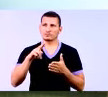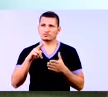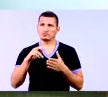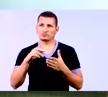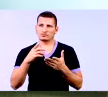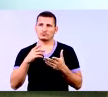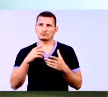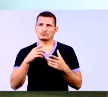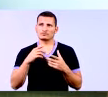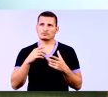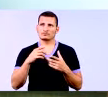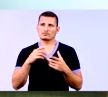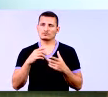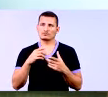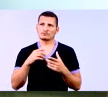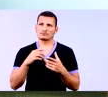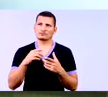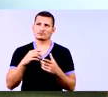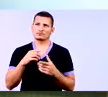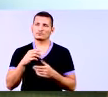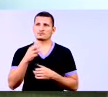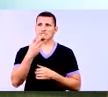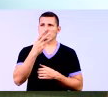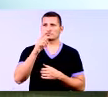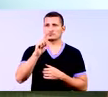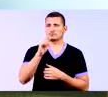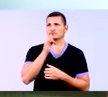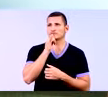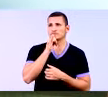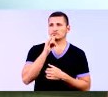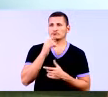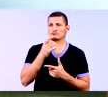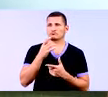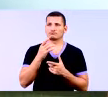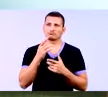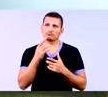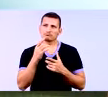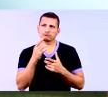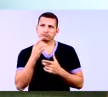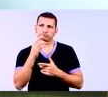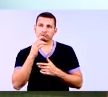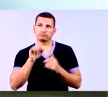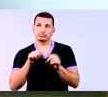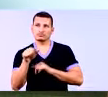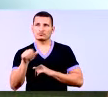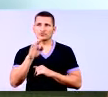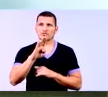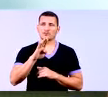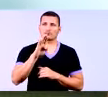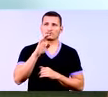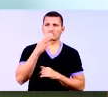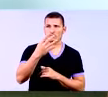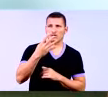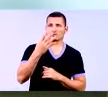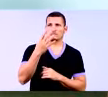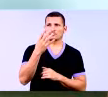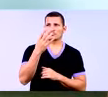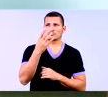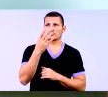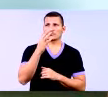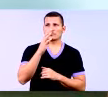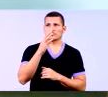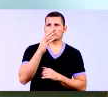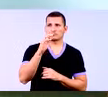num clock, fazer de 3 GB, por exemplo, e rodar em 4 GHz. Então, a maneira de você forçar,